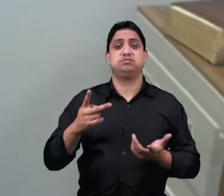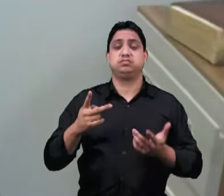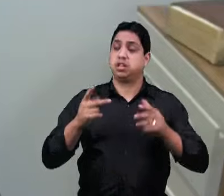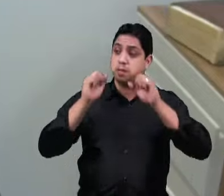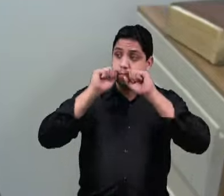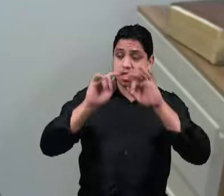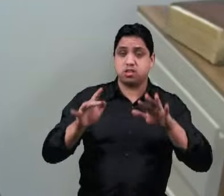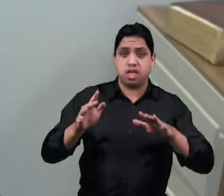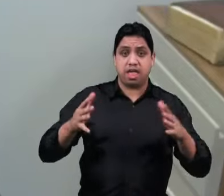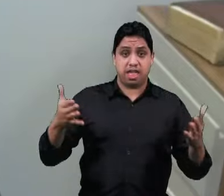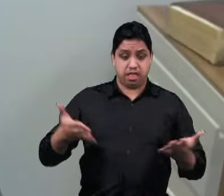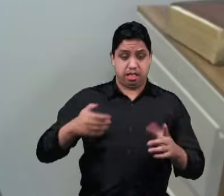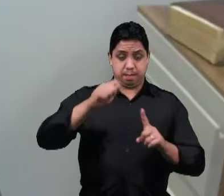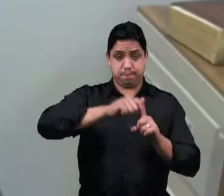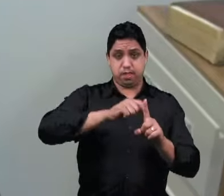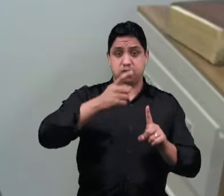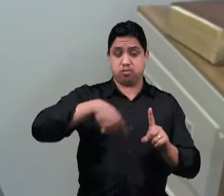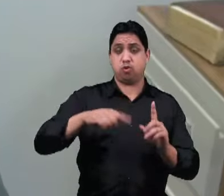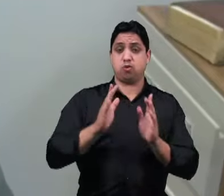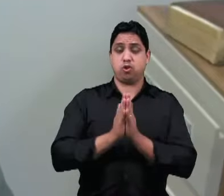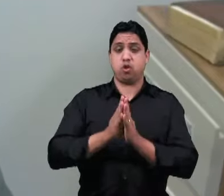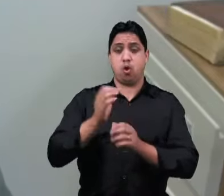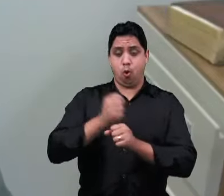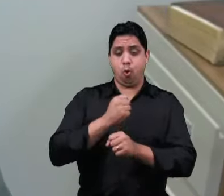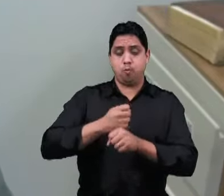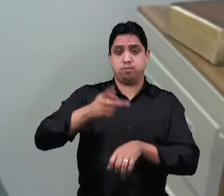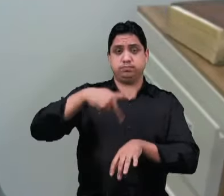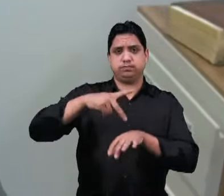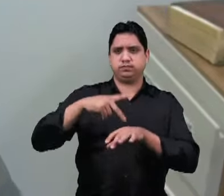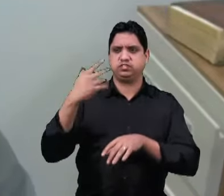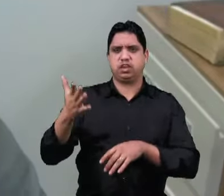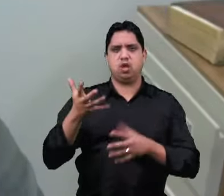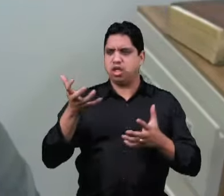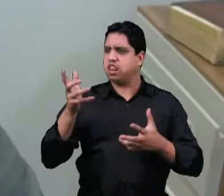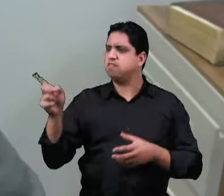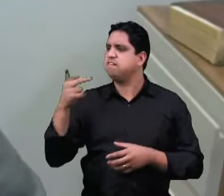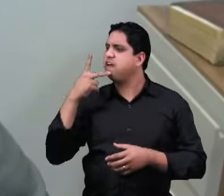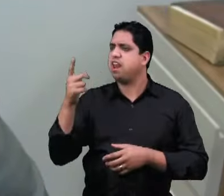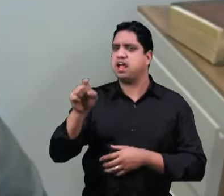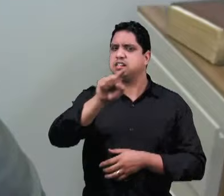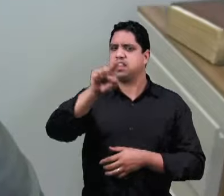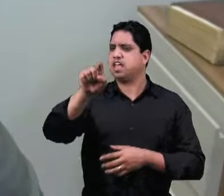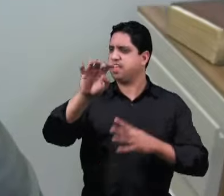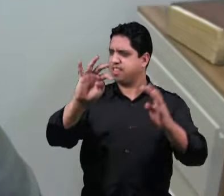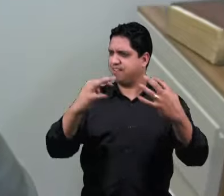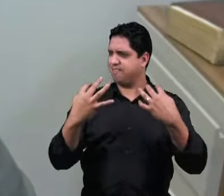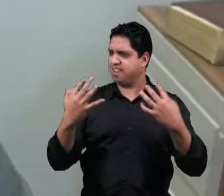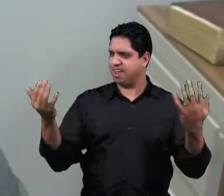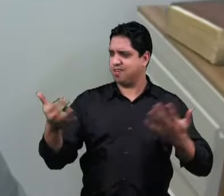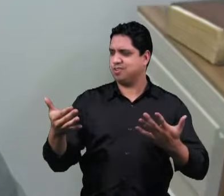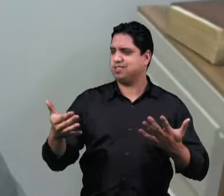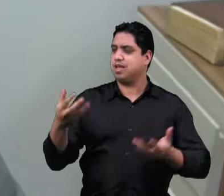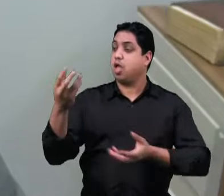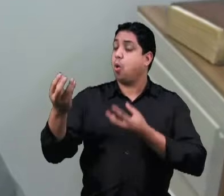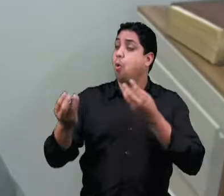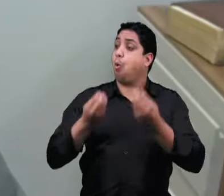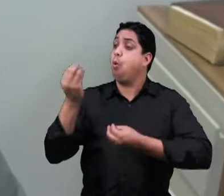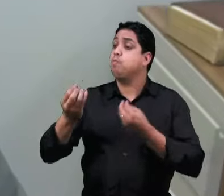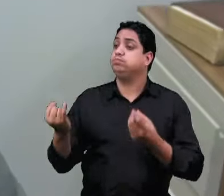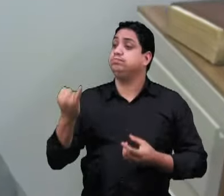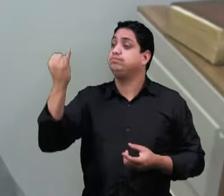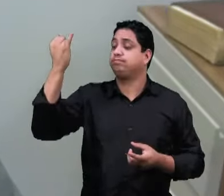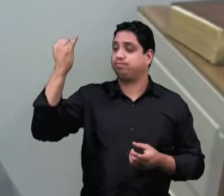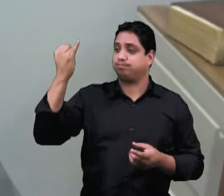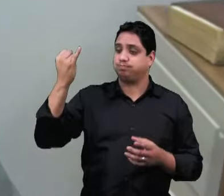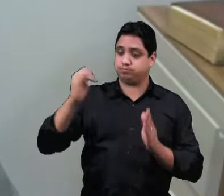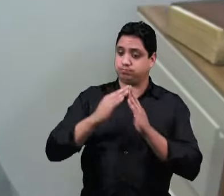orando, né? Pela obra no exterior. Gostaria que o senhor falasse aqui para o irmão, para a irmã que está nos assistindo e nos ouvindo nesse momento, qual a importância, né?